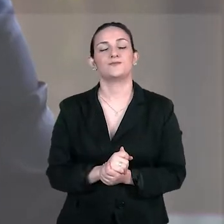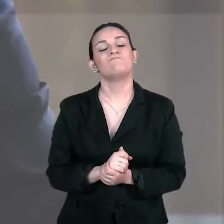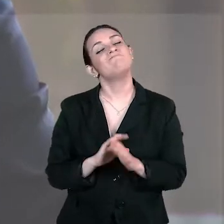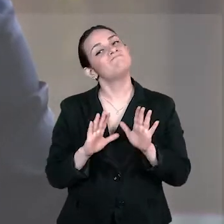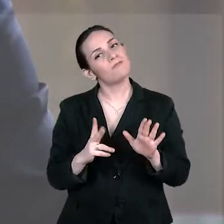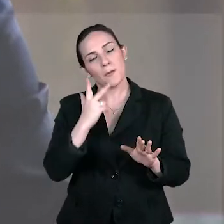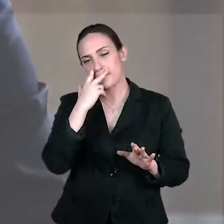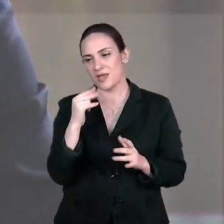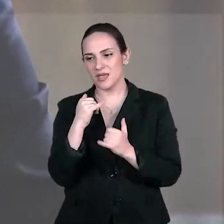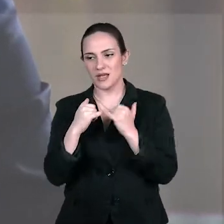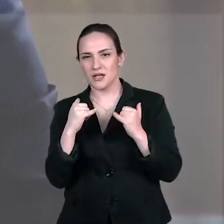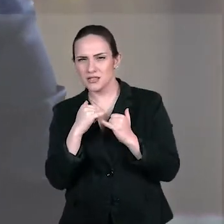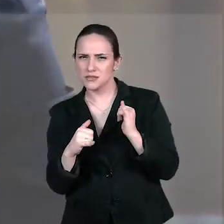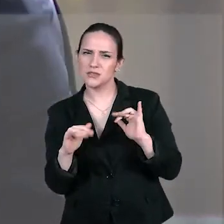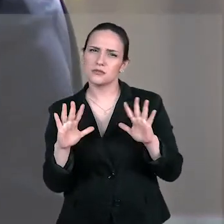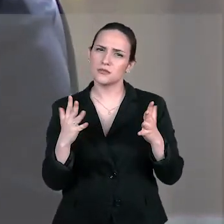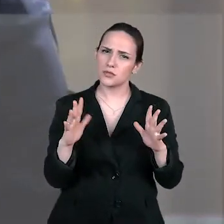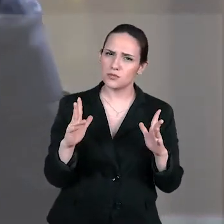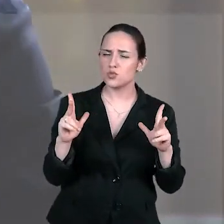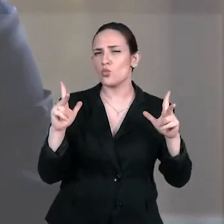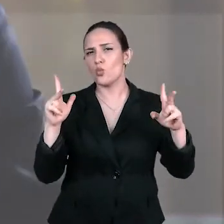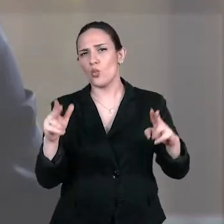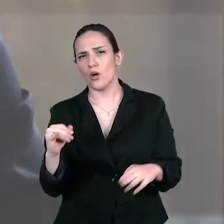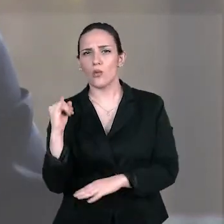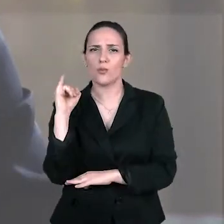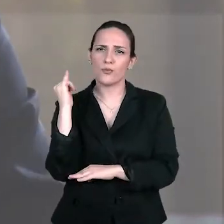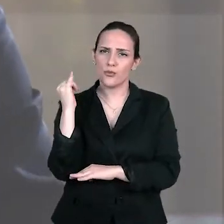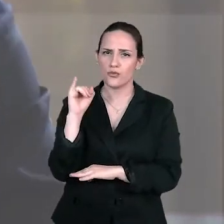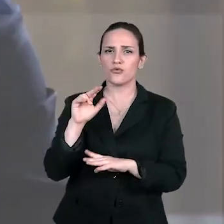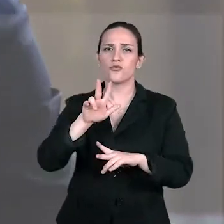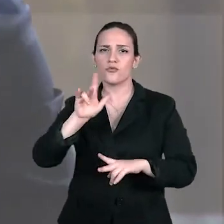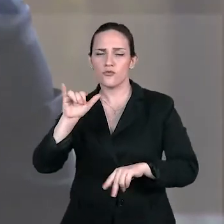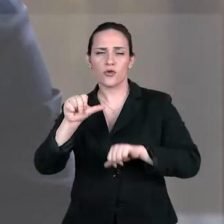que, como são semelhantes, elas basicamente